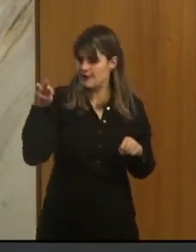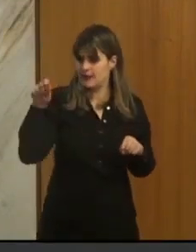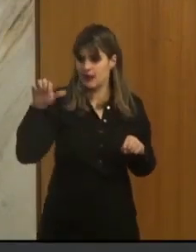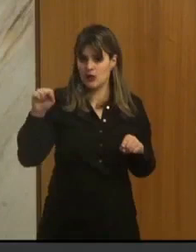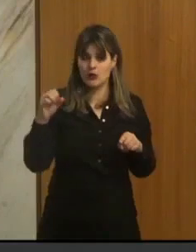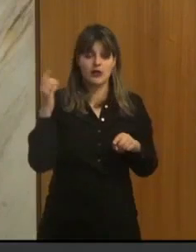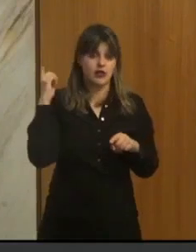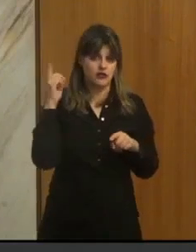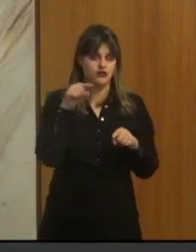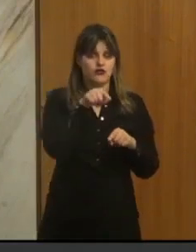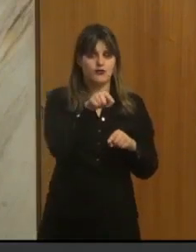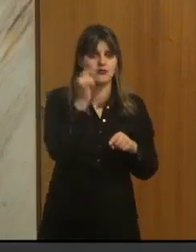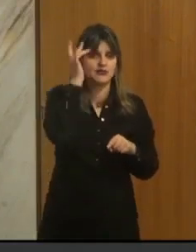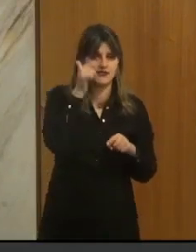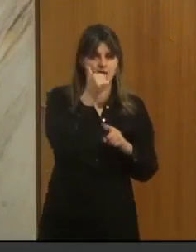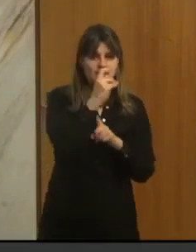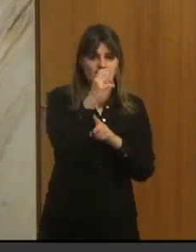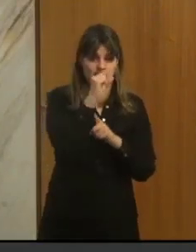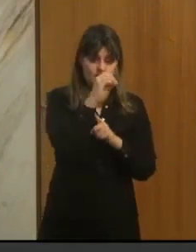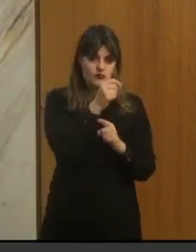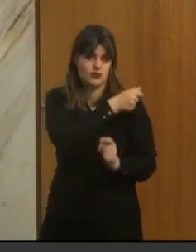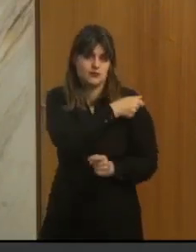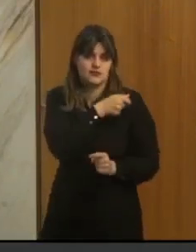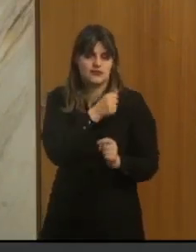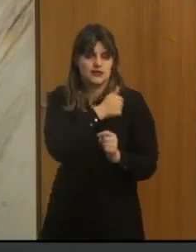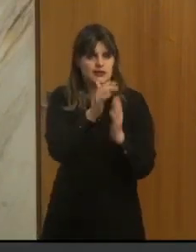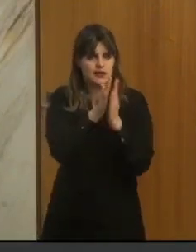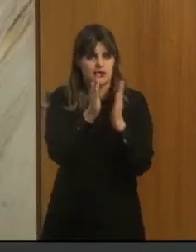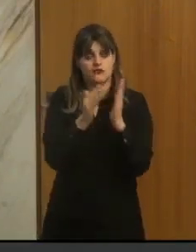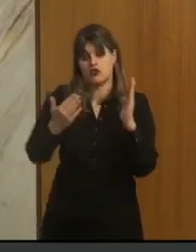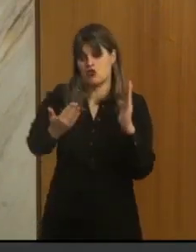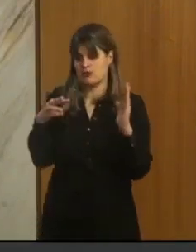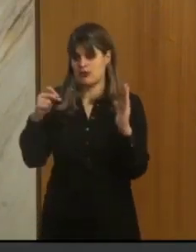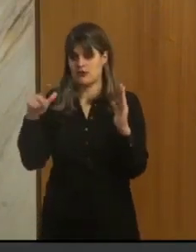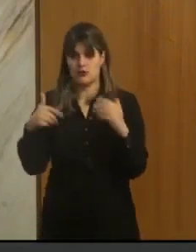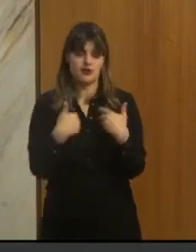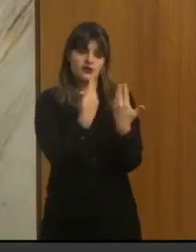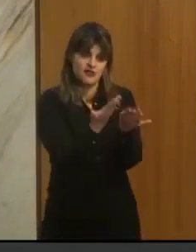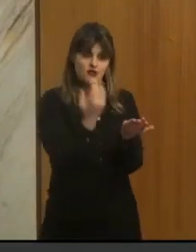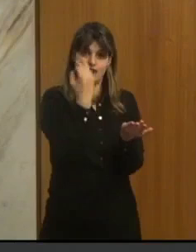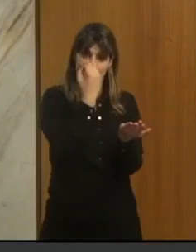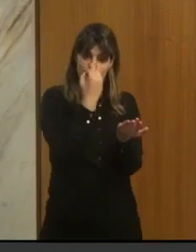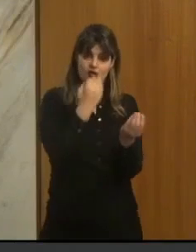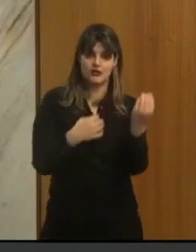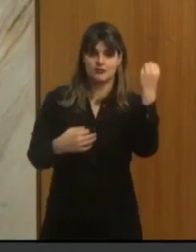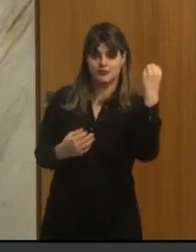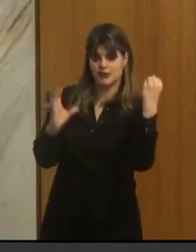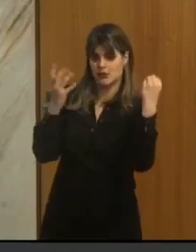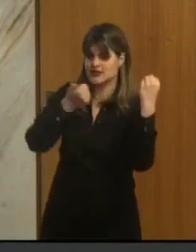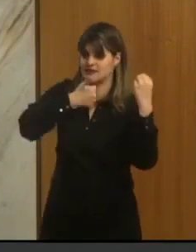Tiago, padroeiro da Igreja Matriz de Sores, aquele que o Dom Manuel entregou à Igreja de São Tiago em Sores, quando a mandou